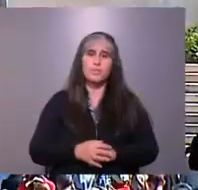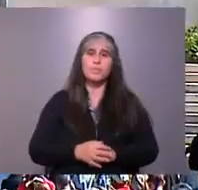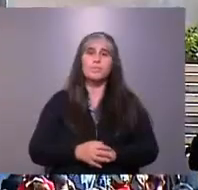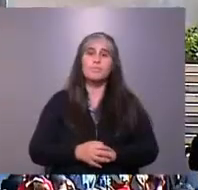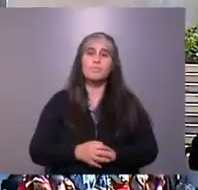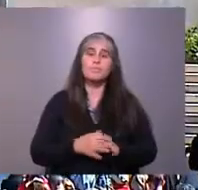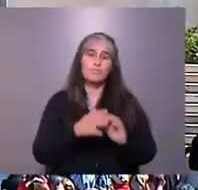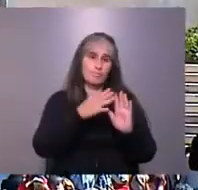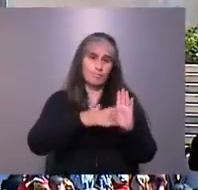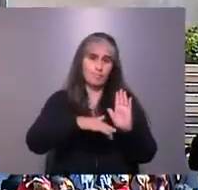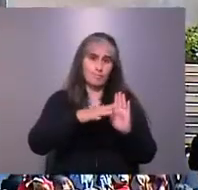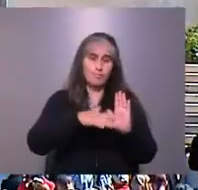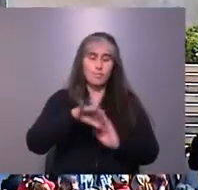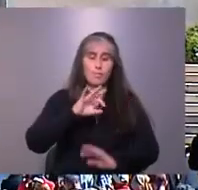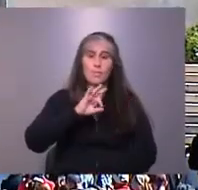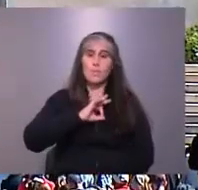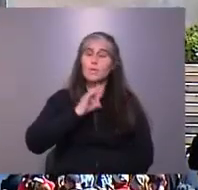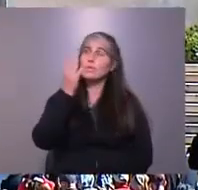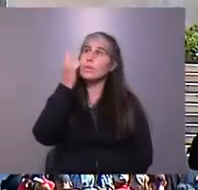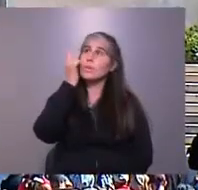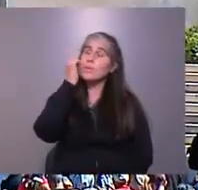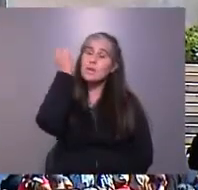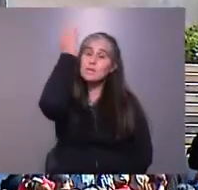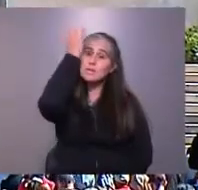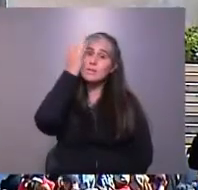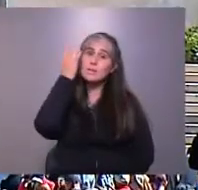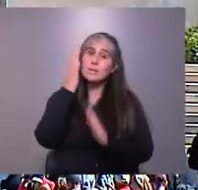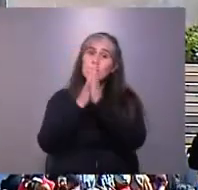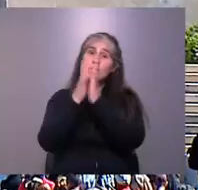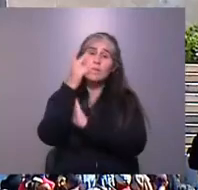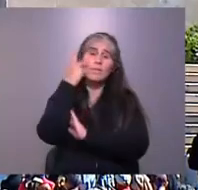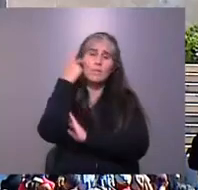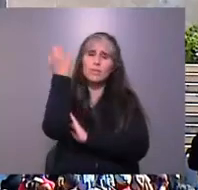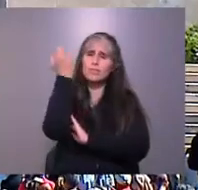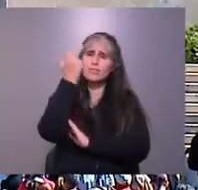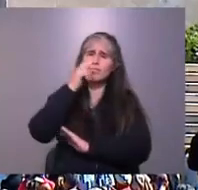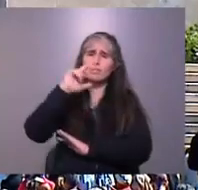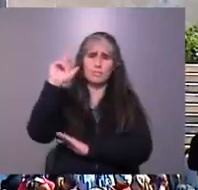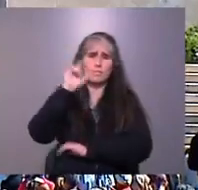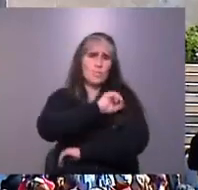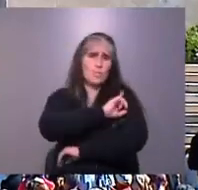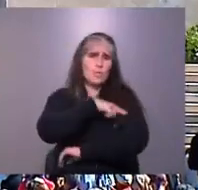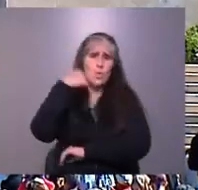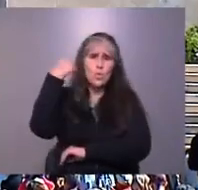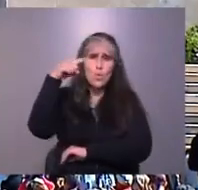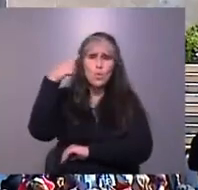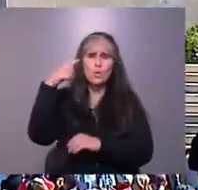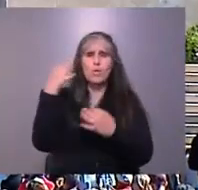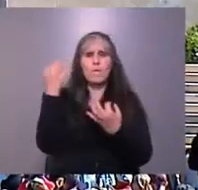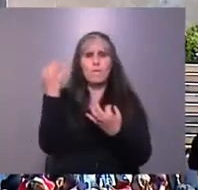salvação. Senhor Pai Santo, Deus eterno e omnipotente, é verdadeiramente